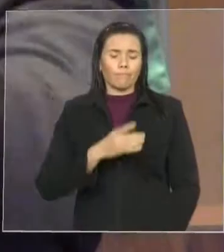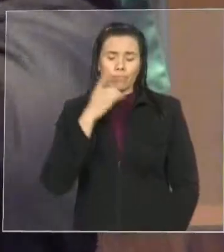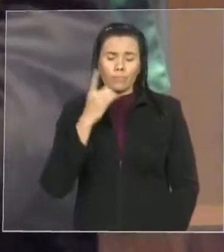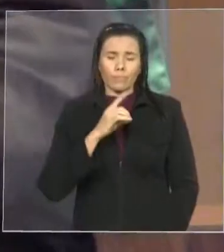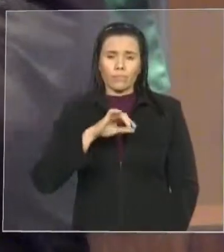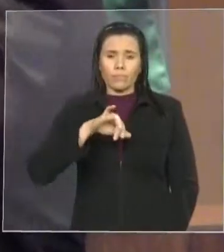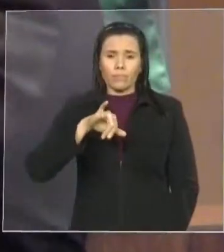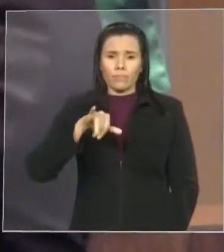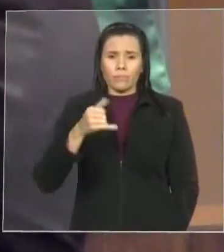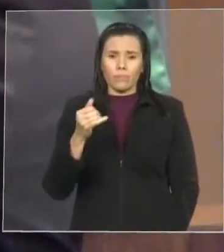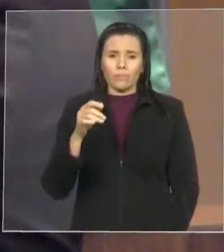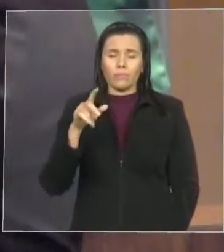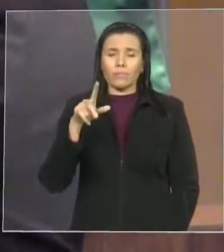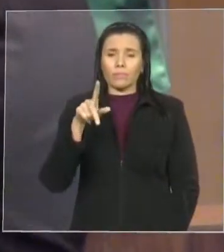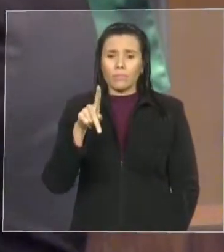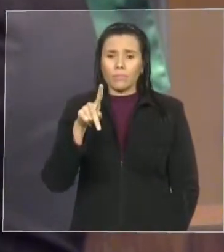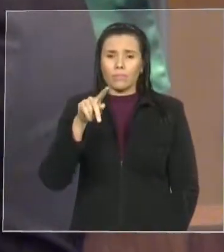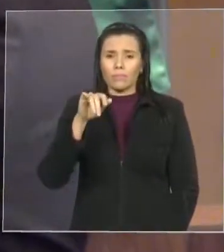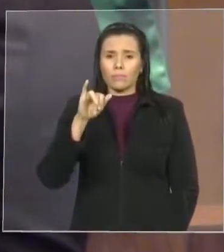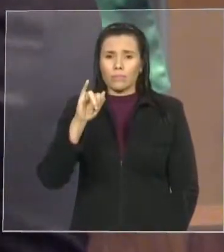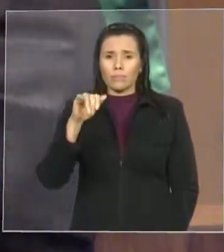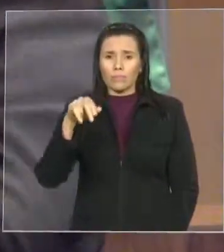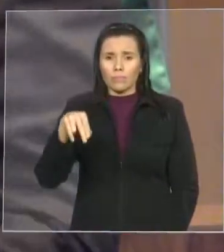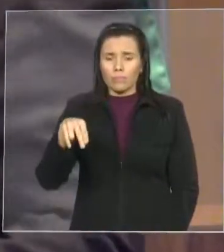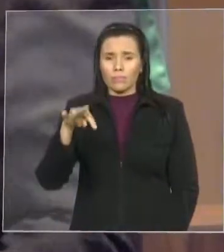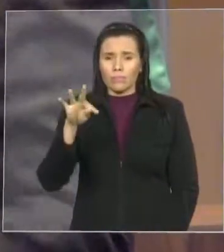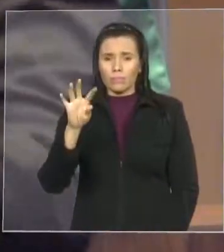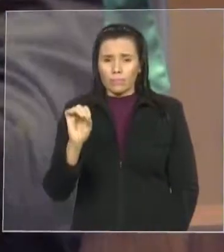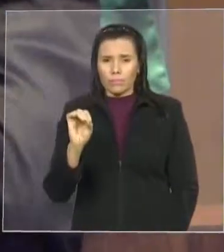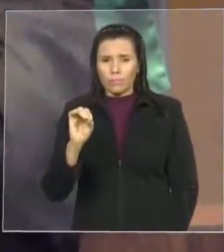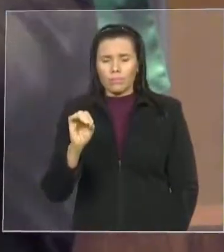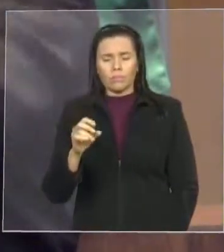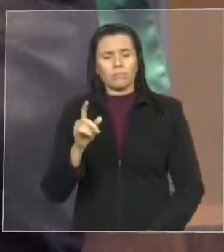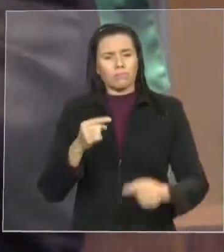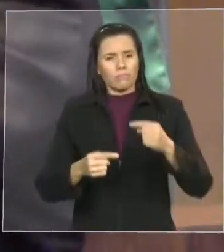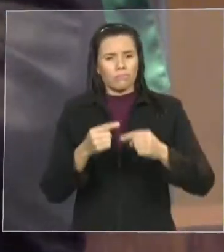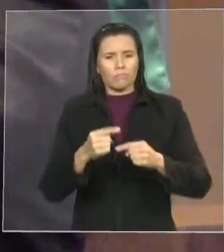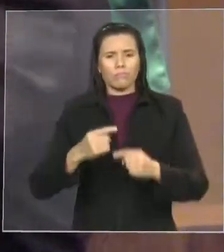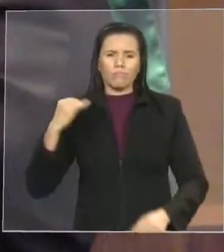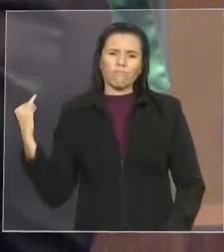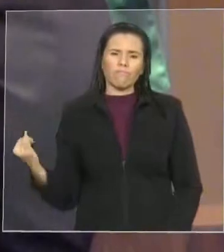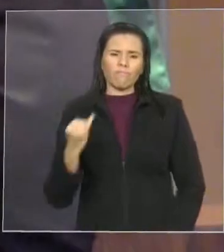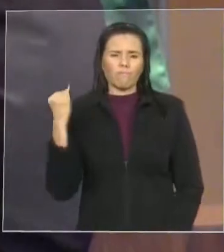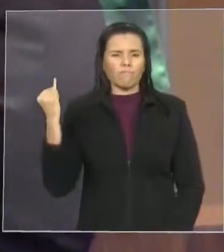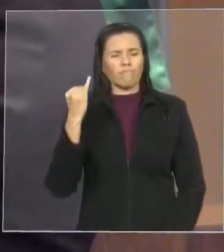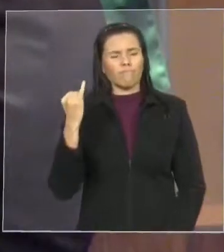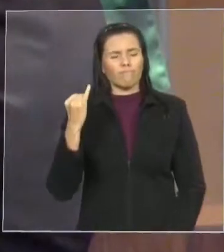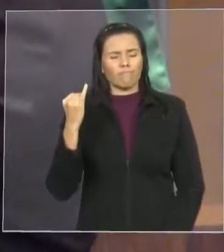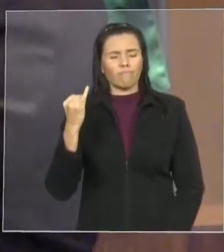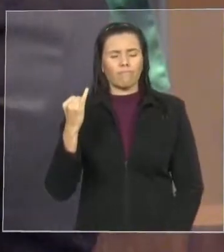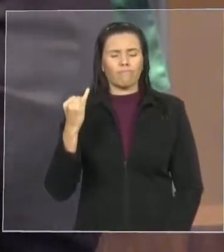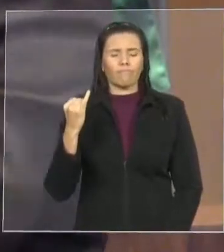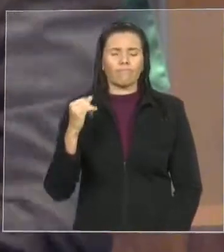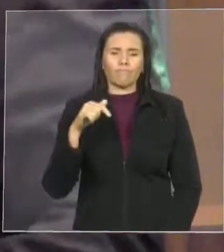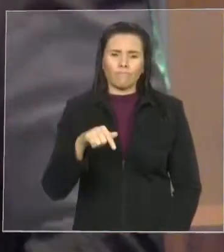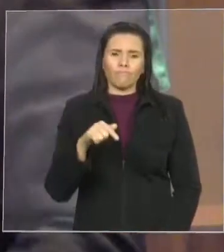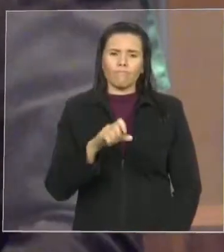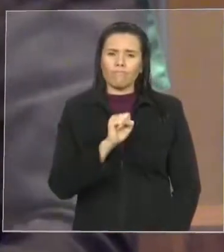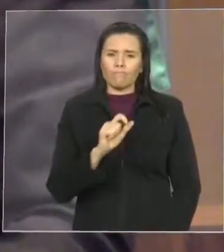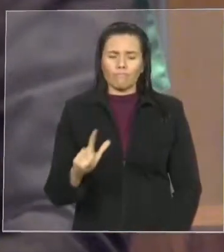que é um político importante desta ilha e deste Maranhão, que já prestou um serviço extraordinário ao